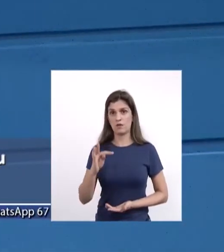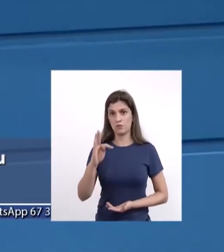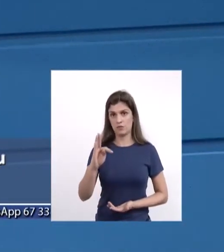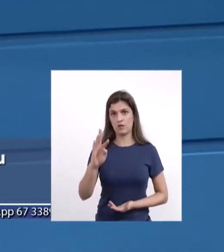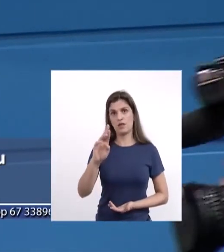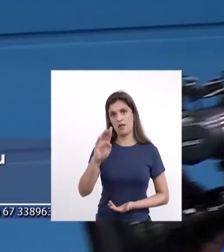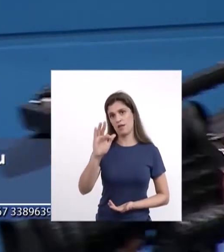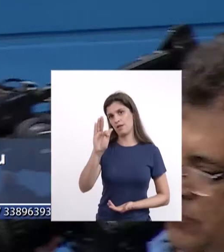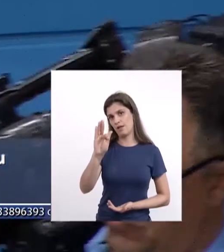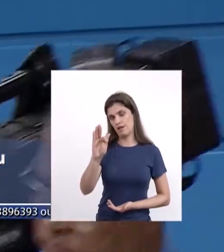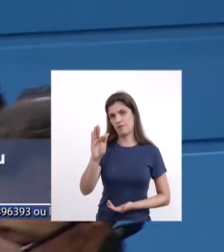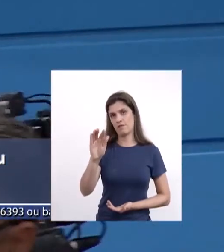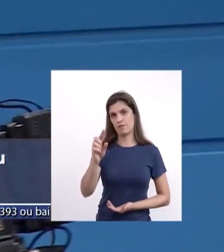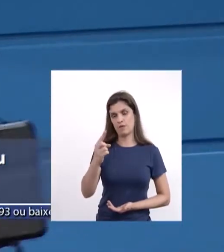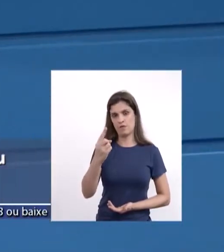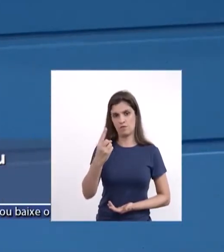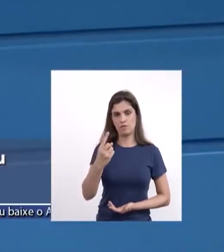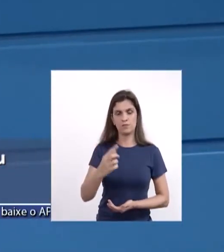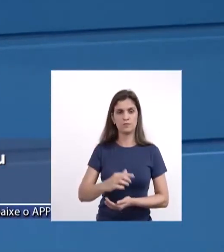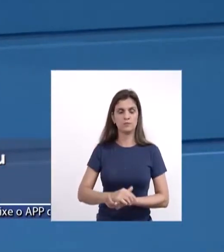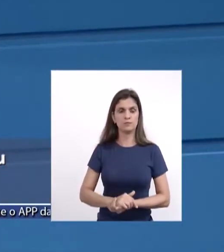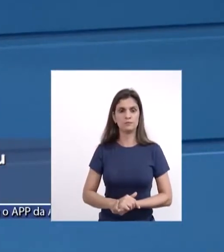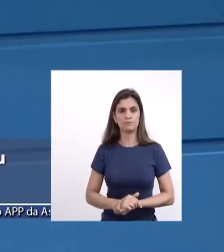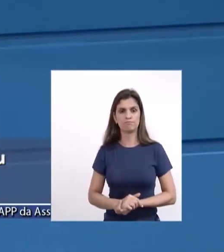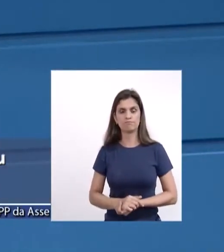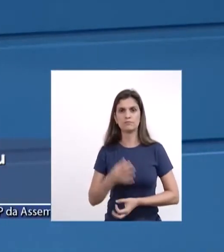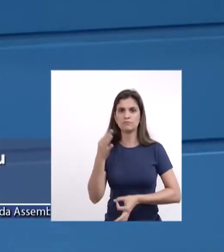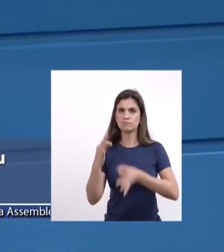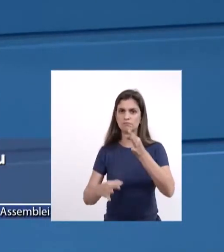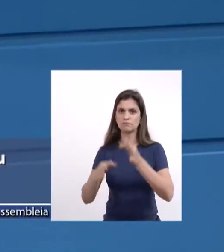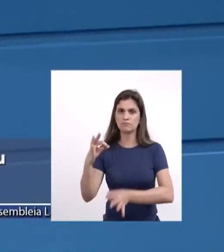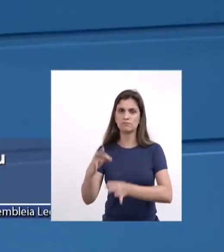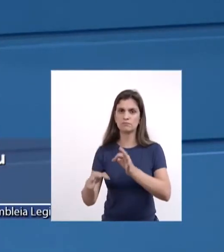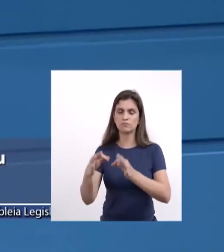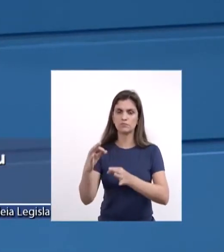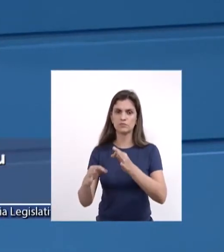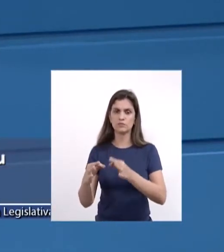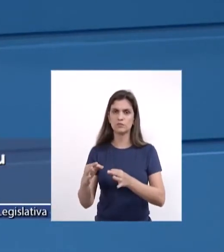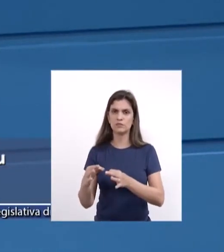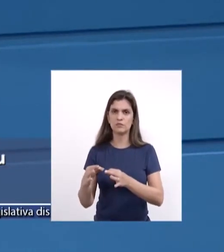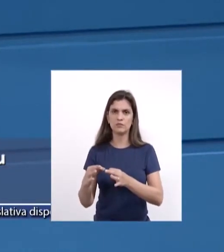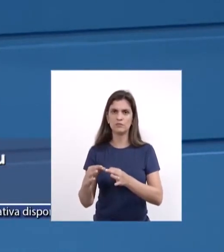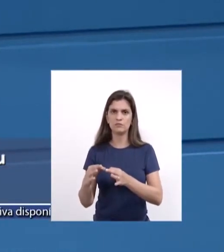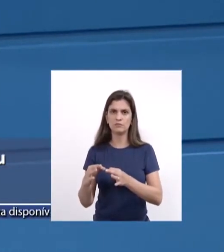TRF1, a Justiça, presta um desserviço